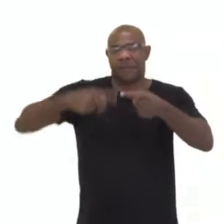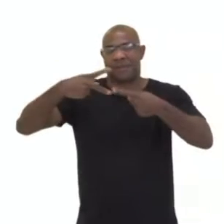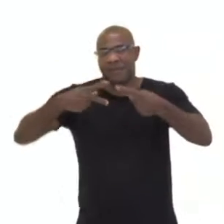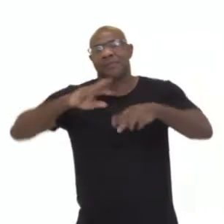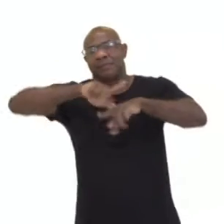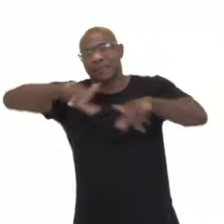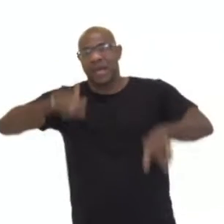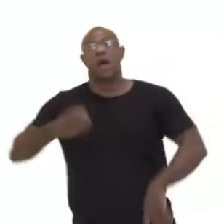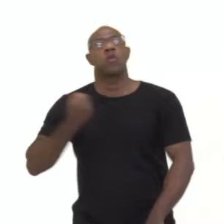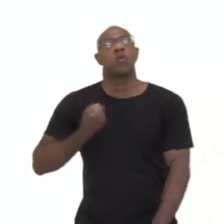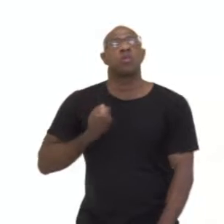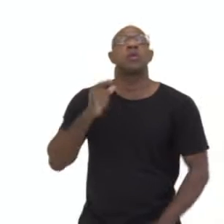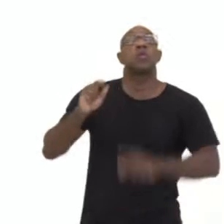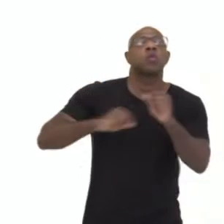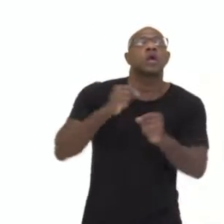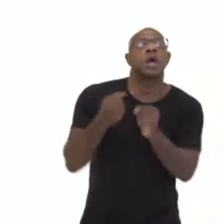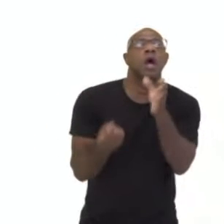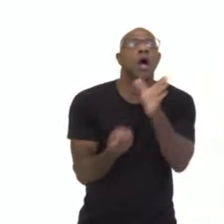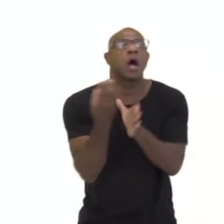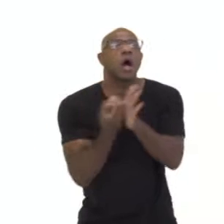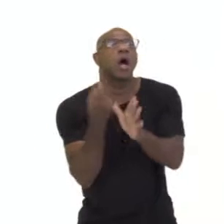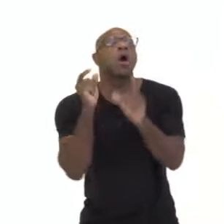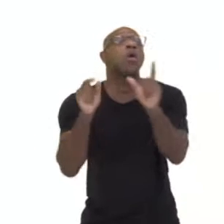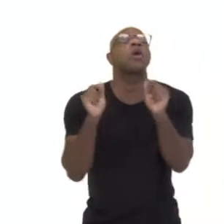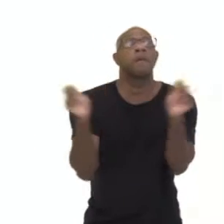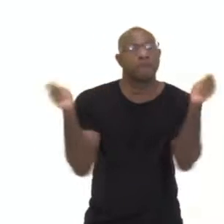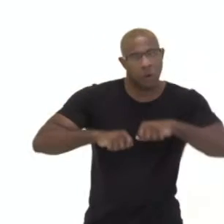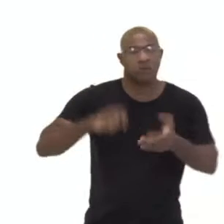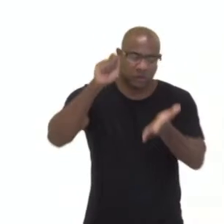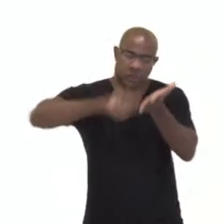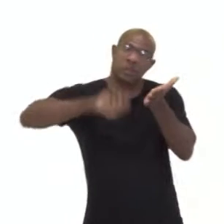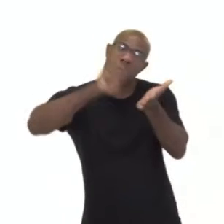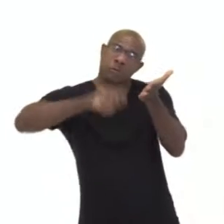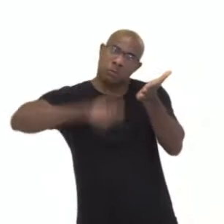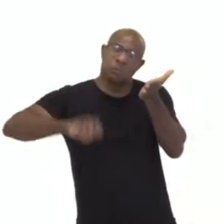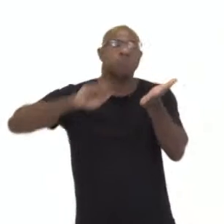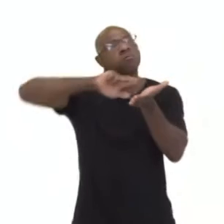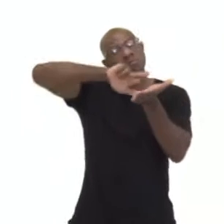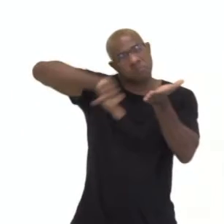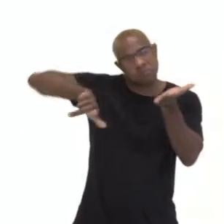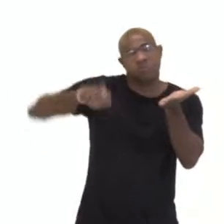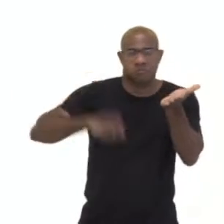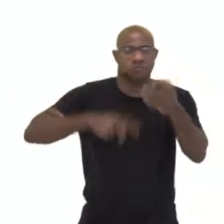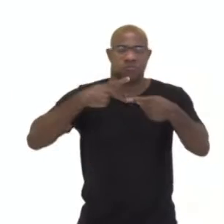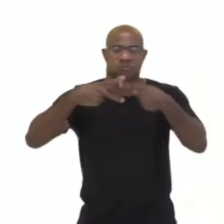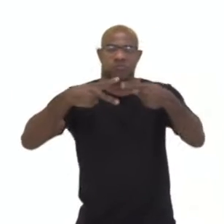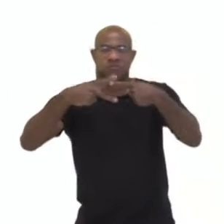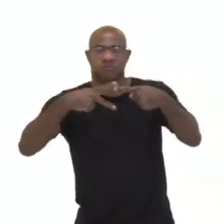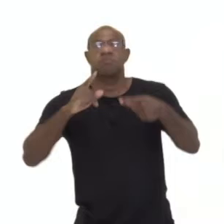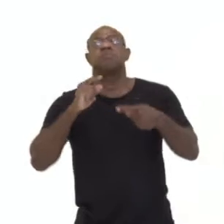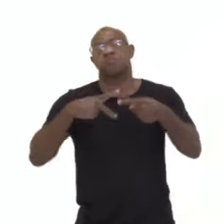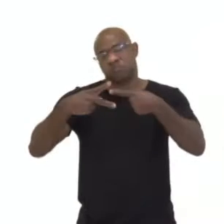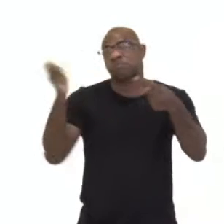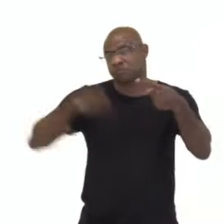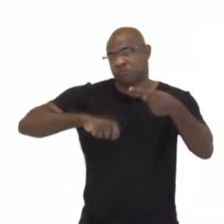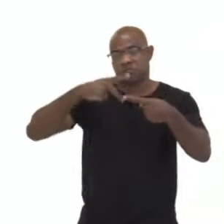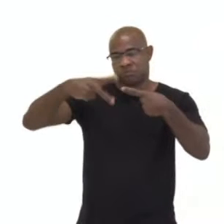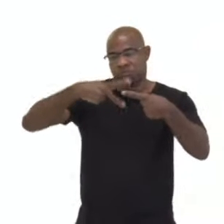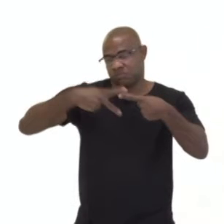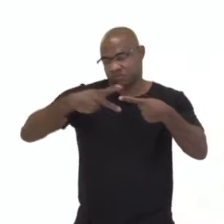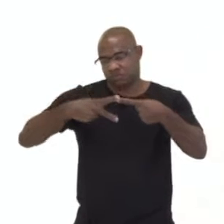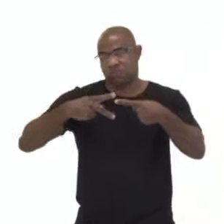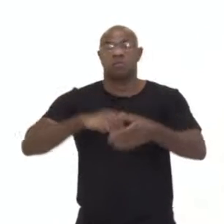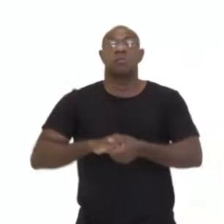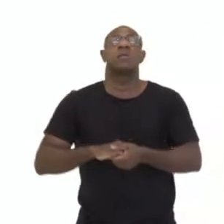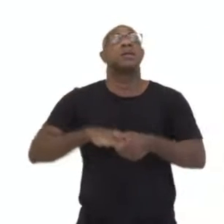formados, são todos os números que podem ser escritos, aliás, na forma de uma fração.